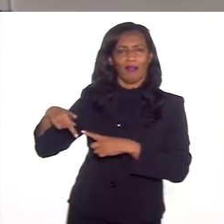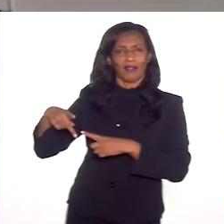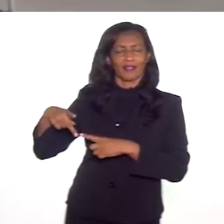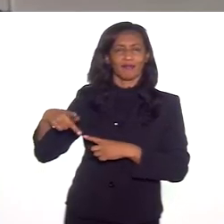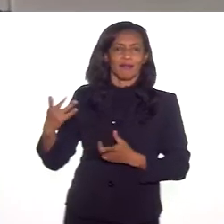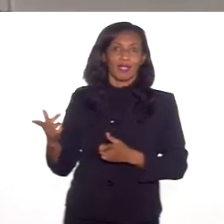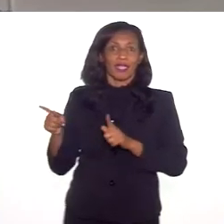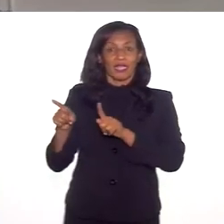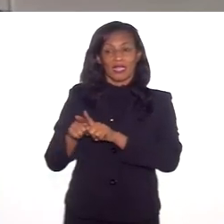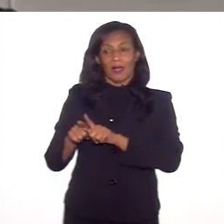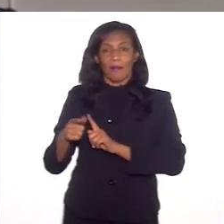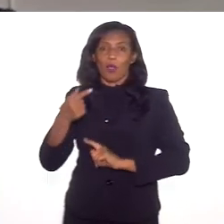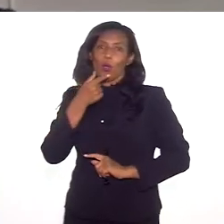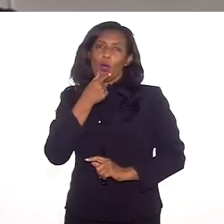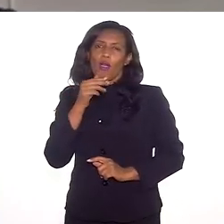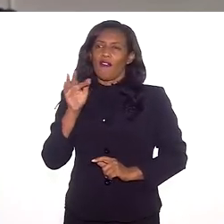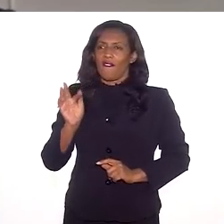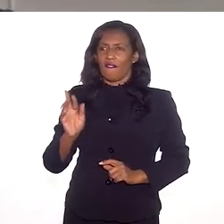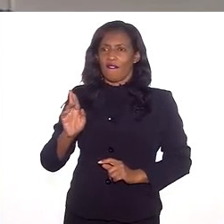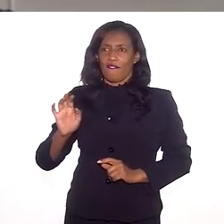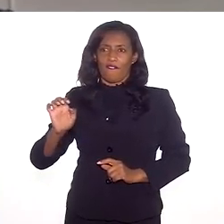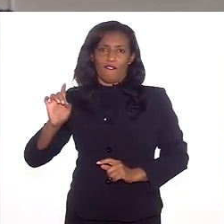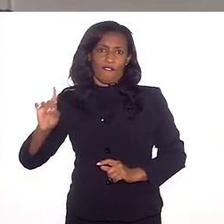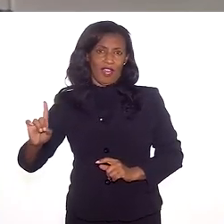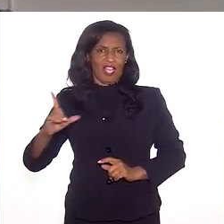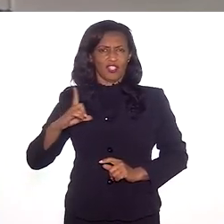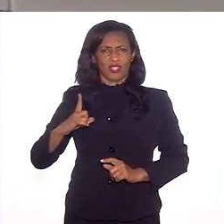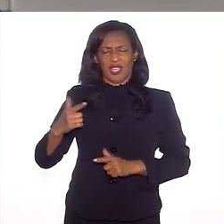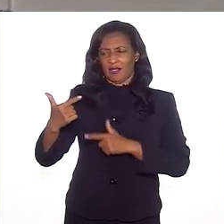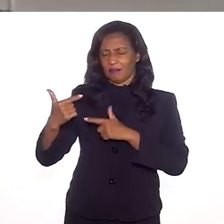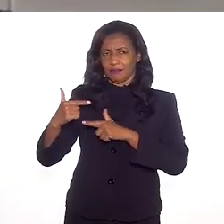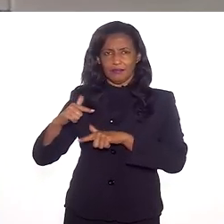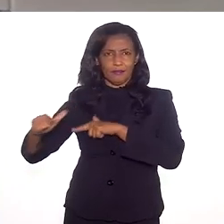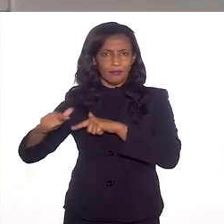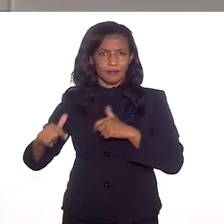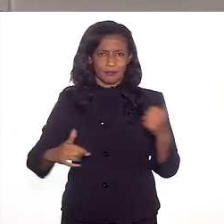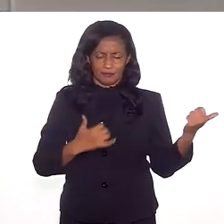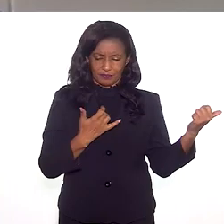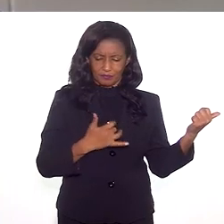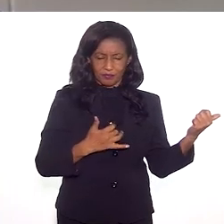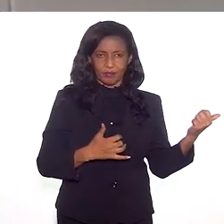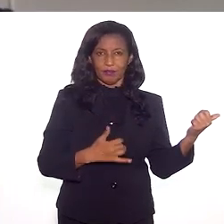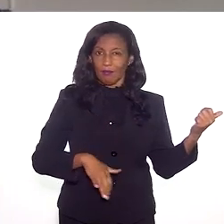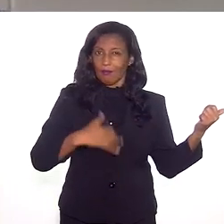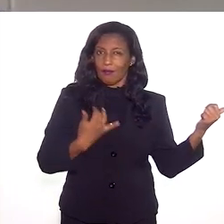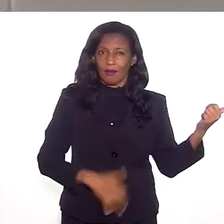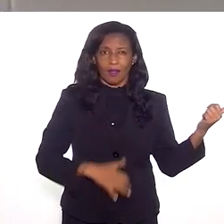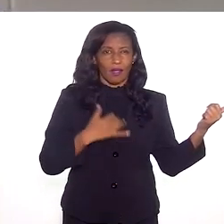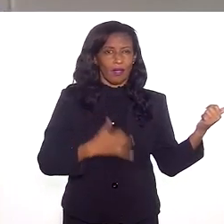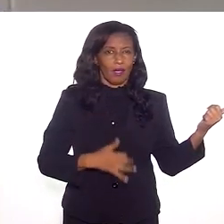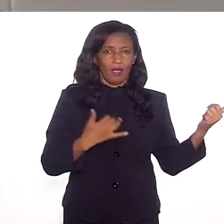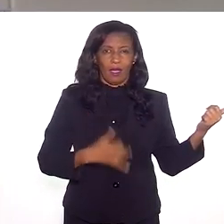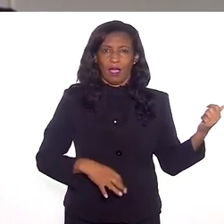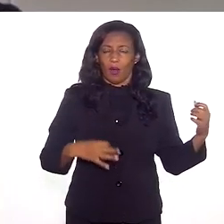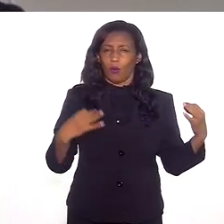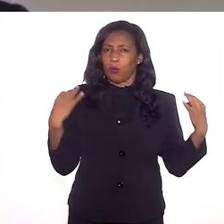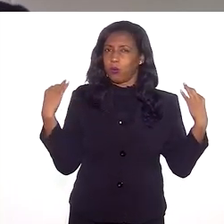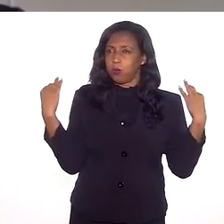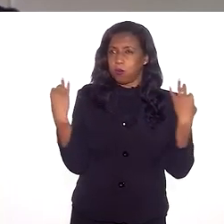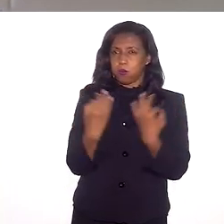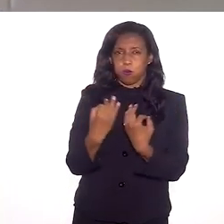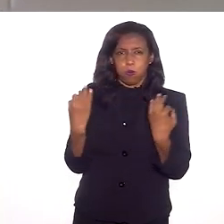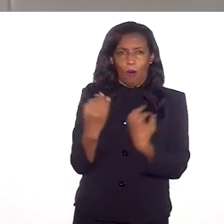toca com o Fred, que tem um trabalho instrumental muito especial na guitarra. Ele toca a guitarra de uma forma